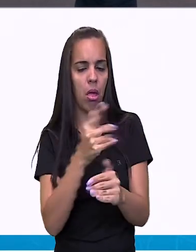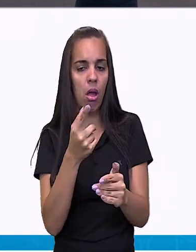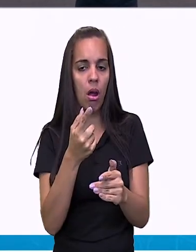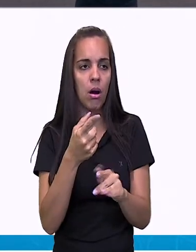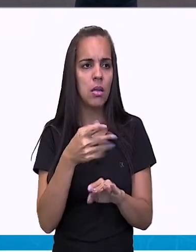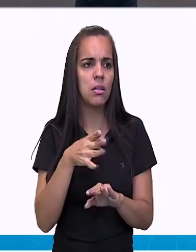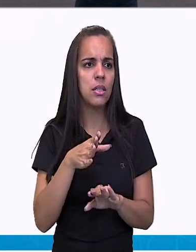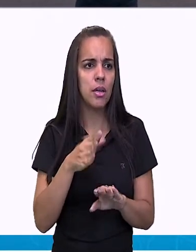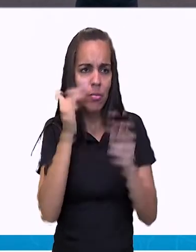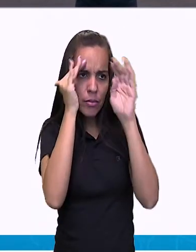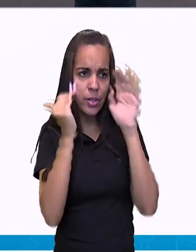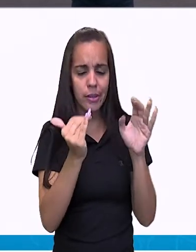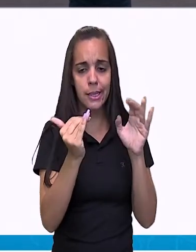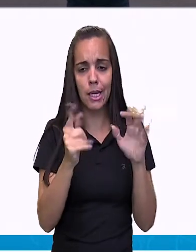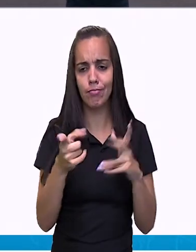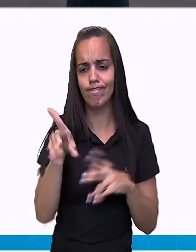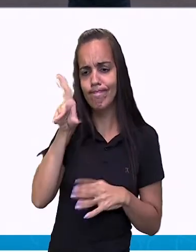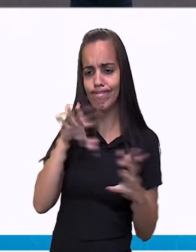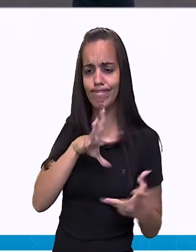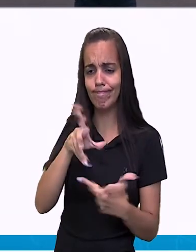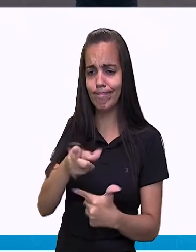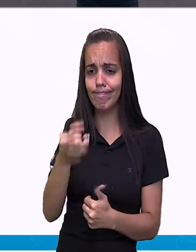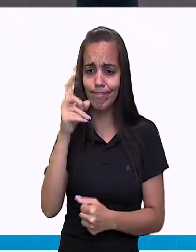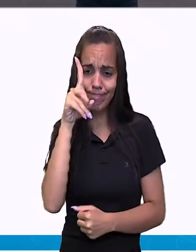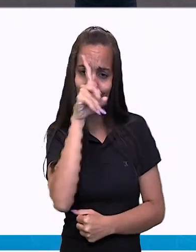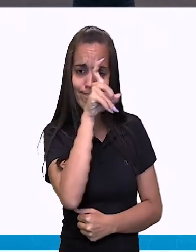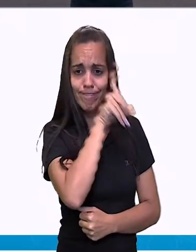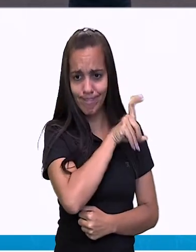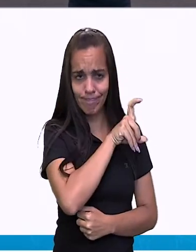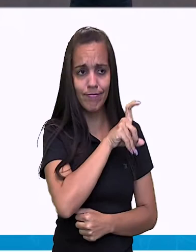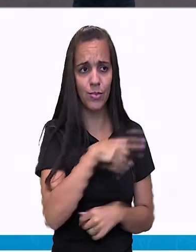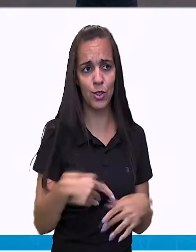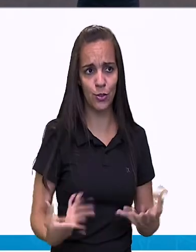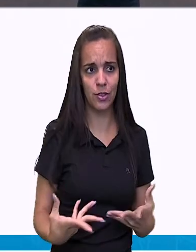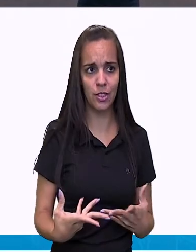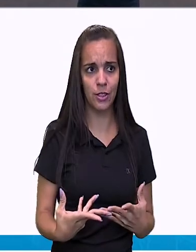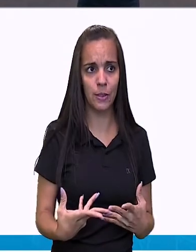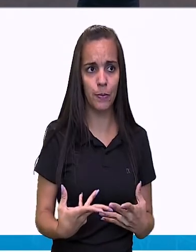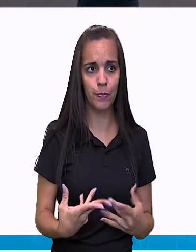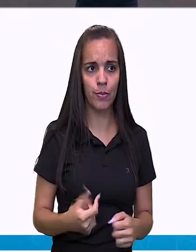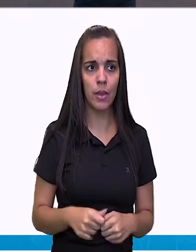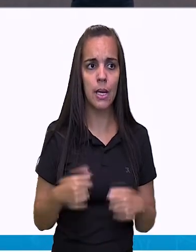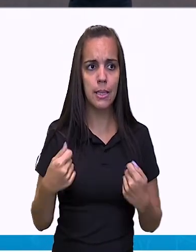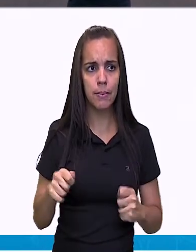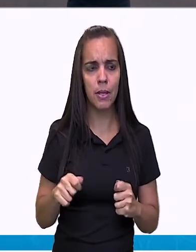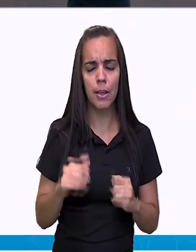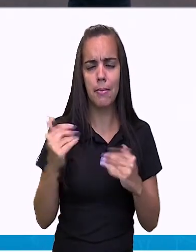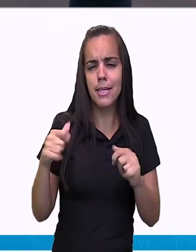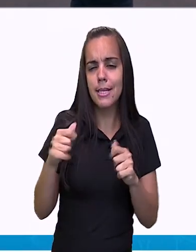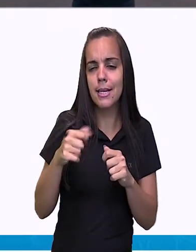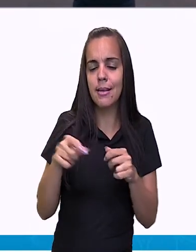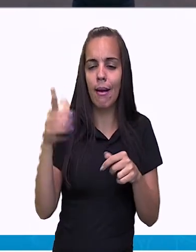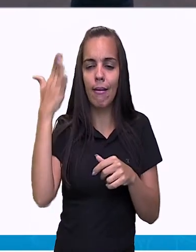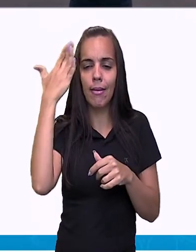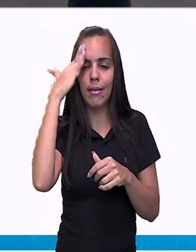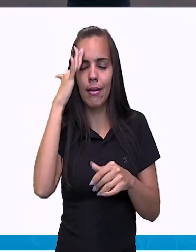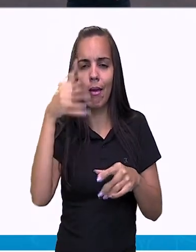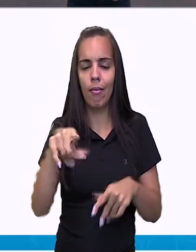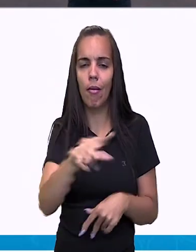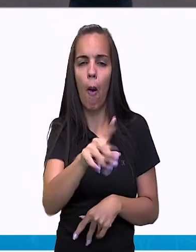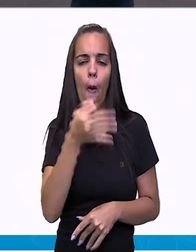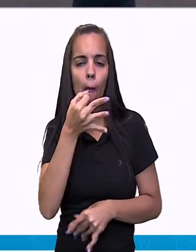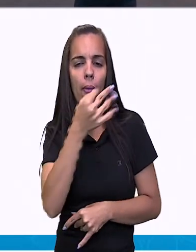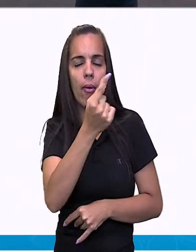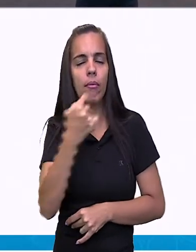aí para os confrontos, né? Nem para as controvérsias. Então, isso que é interessante, é esse crescimento, é esse exercer a